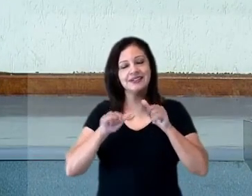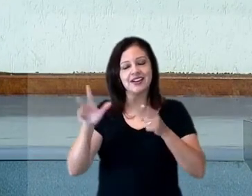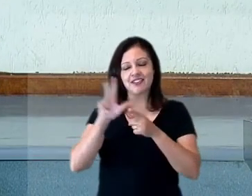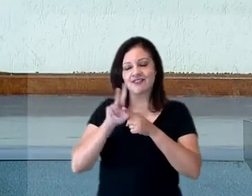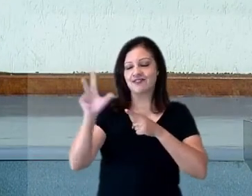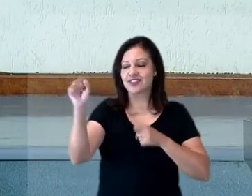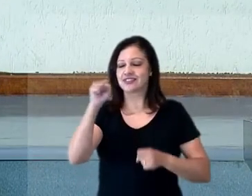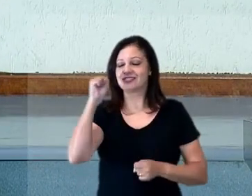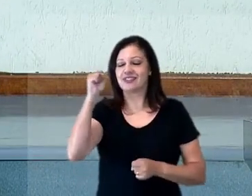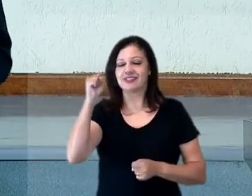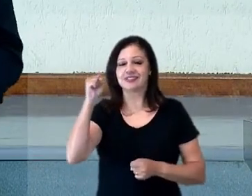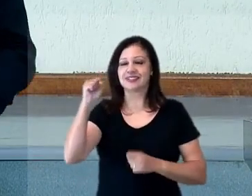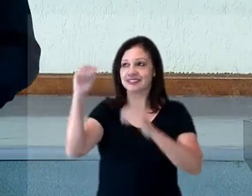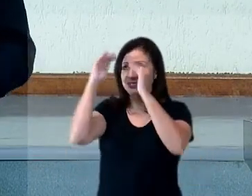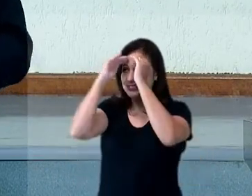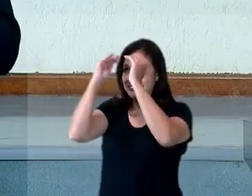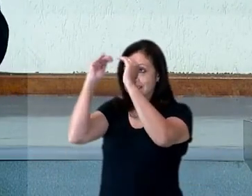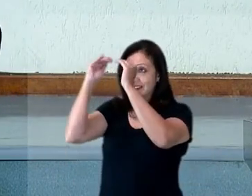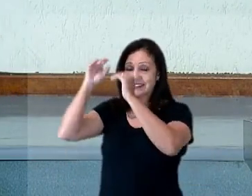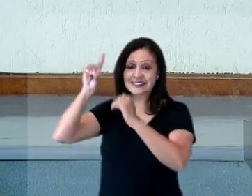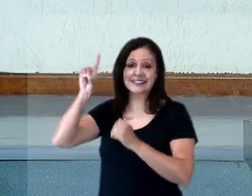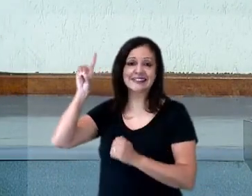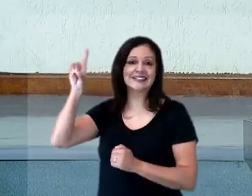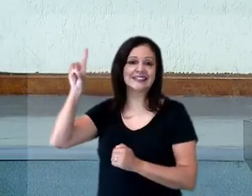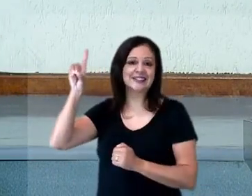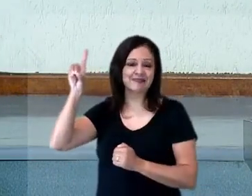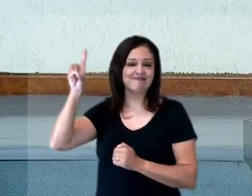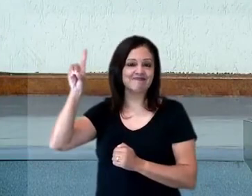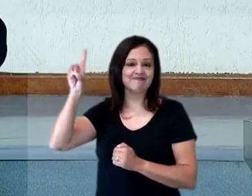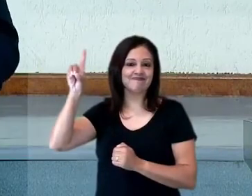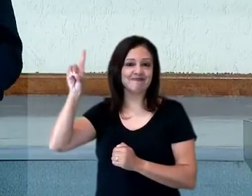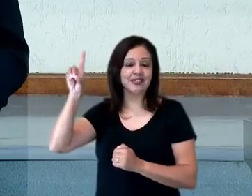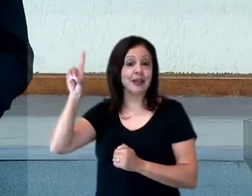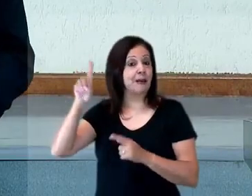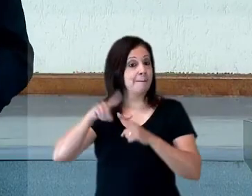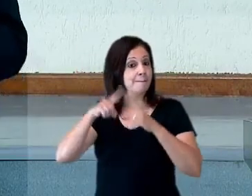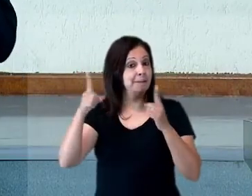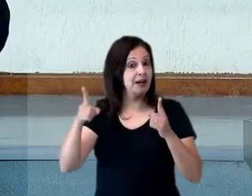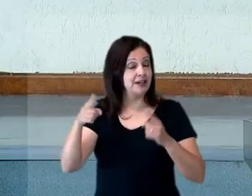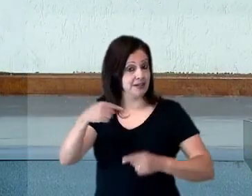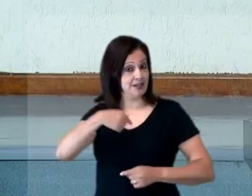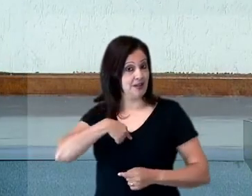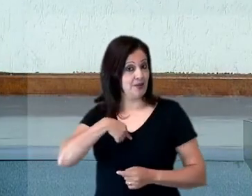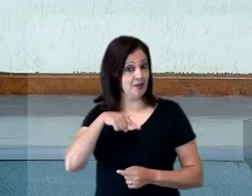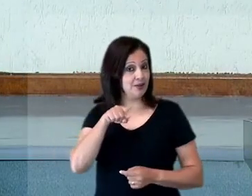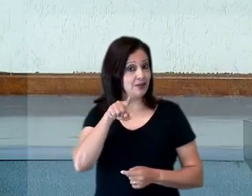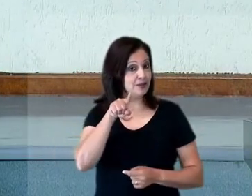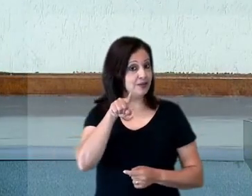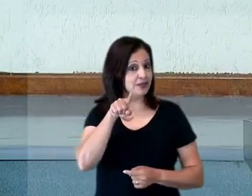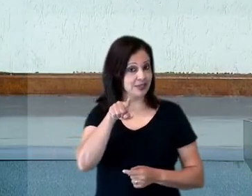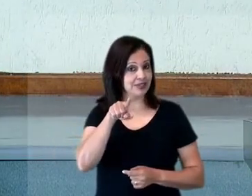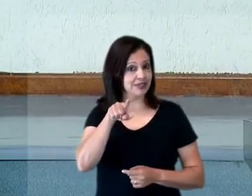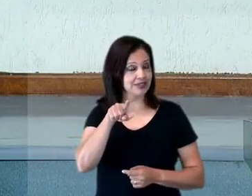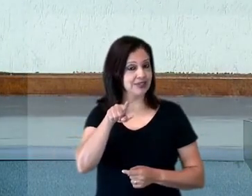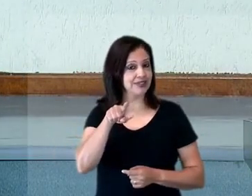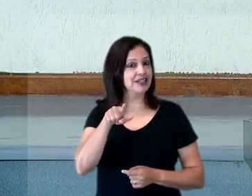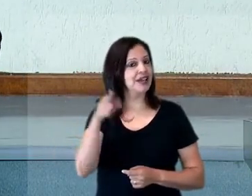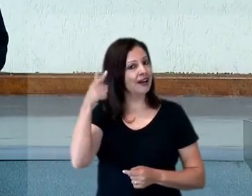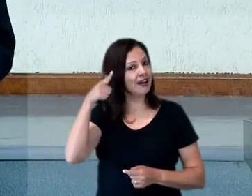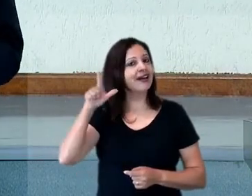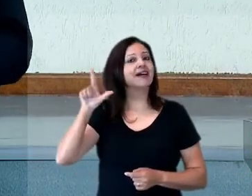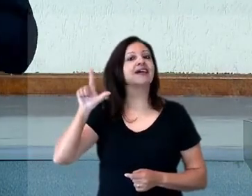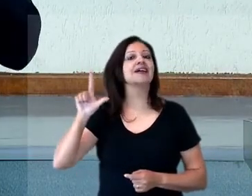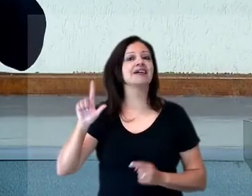o propósito de Deus. E isso só é possível comigo e com você, porque o Senhor é conosco. Isso só